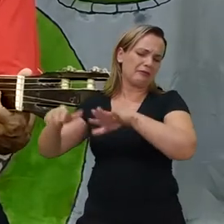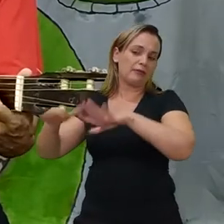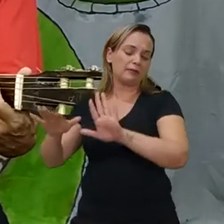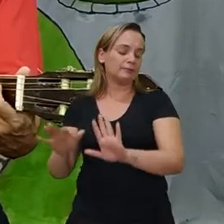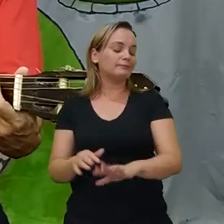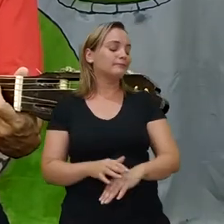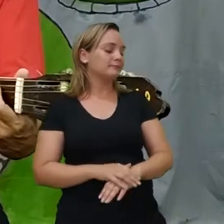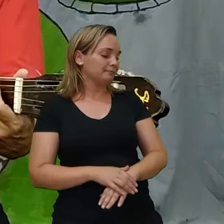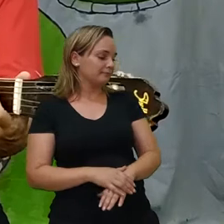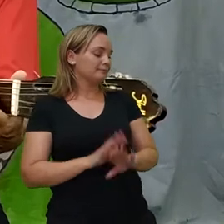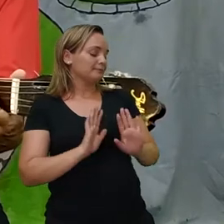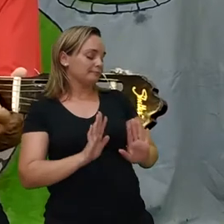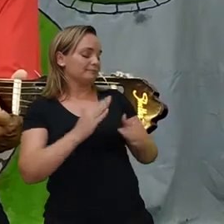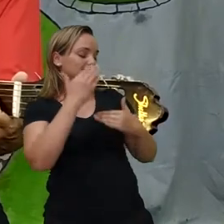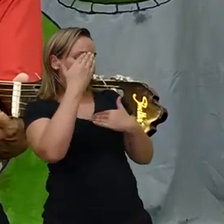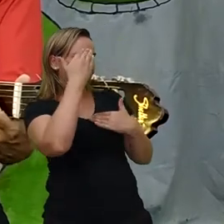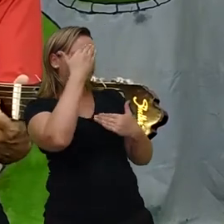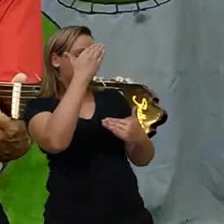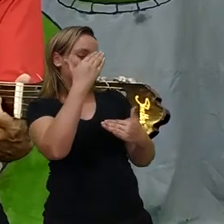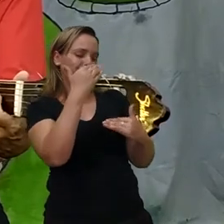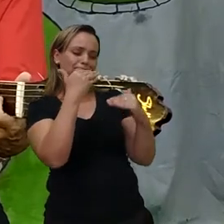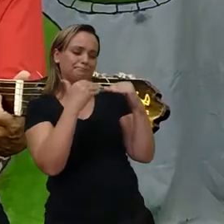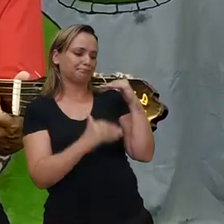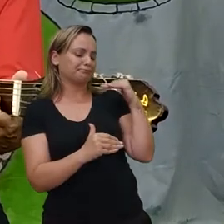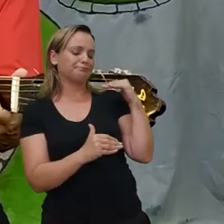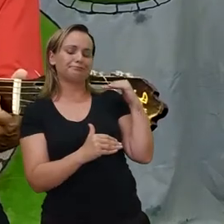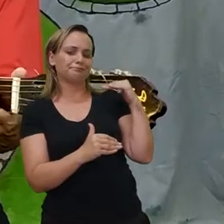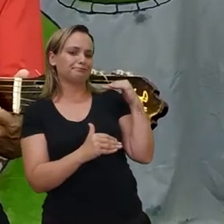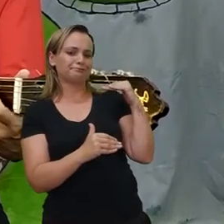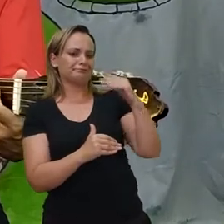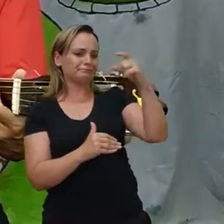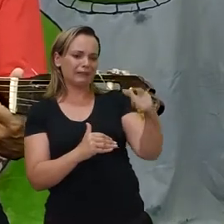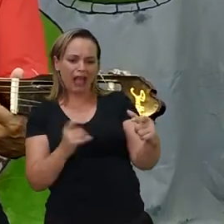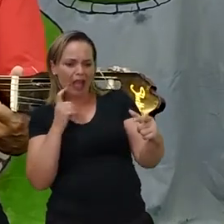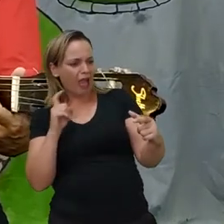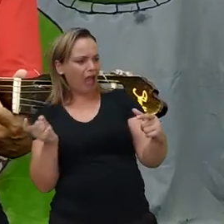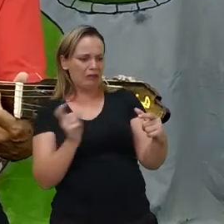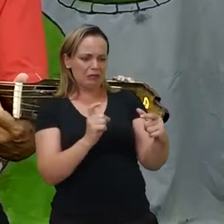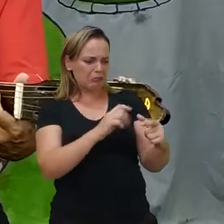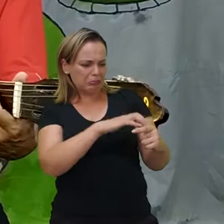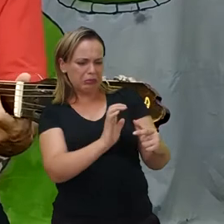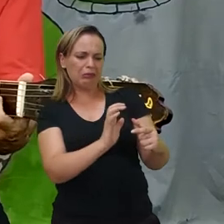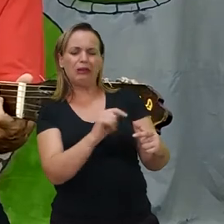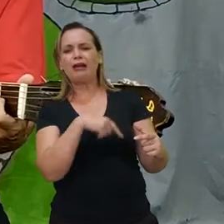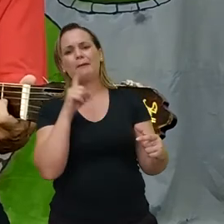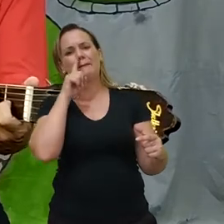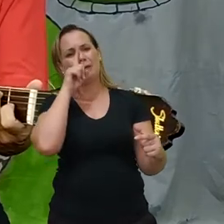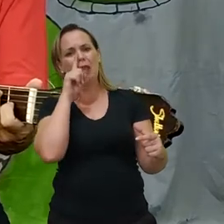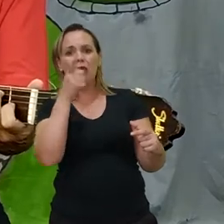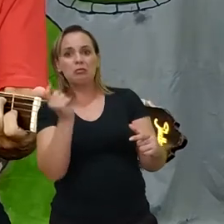muito agradecido, mas não posso concordar. Ratoeira é um perigo. Ela pode te